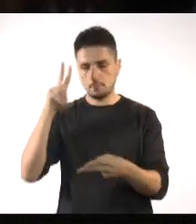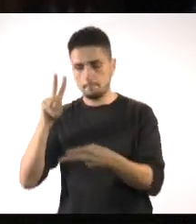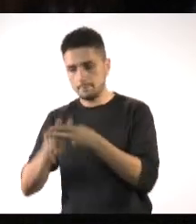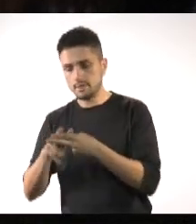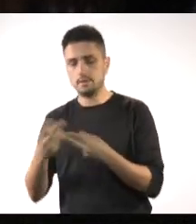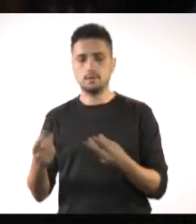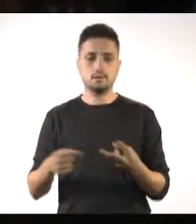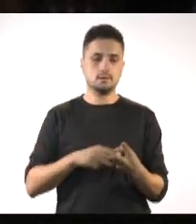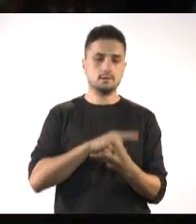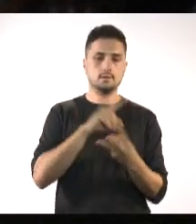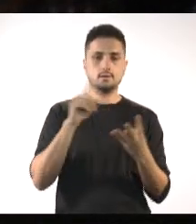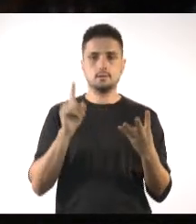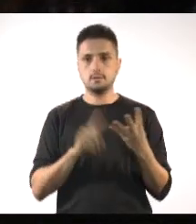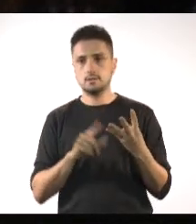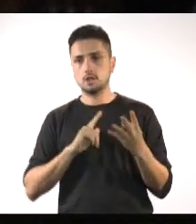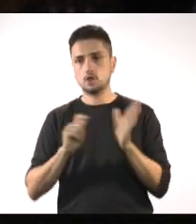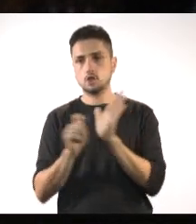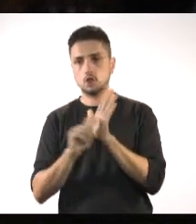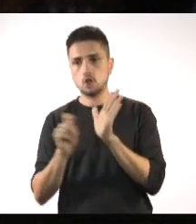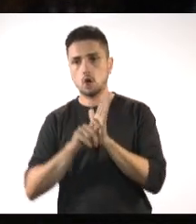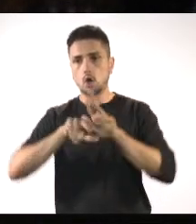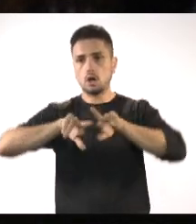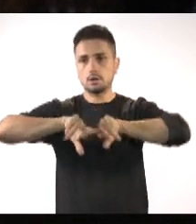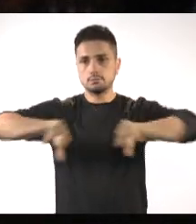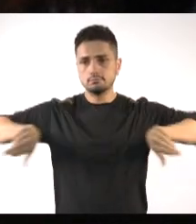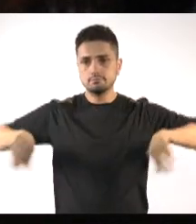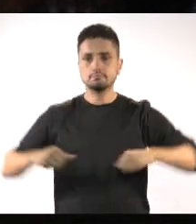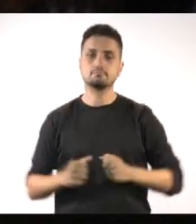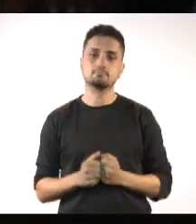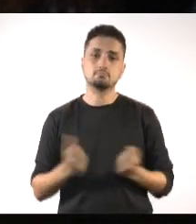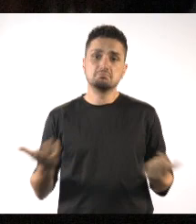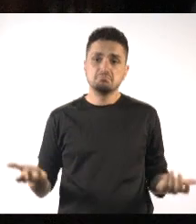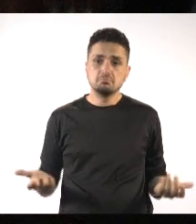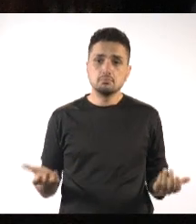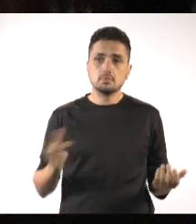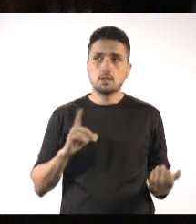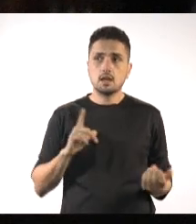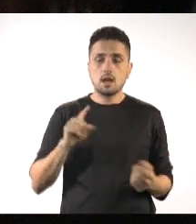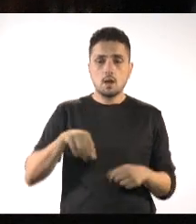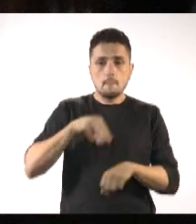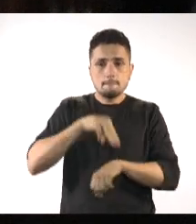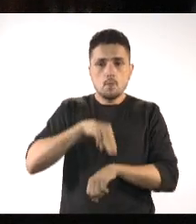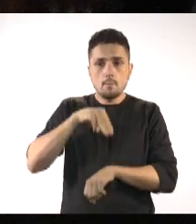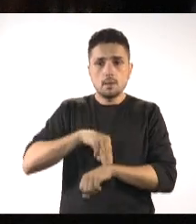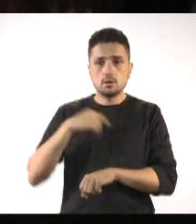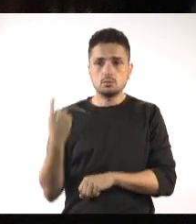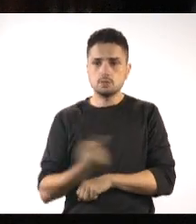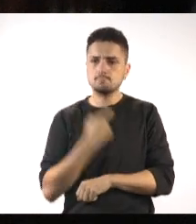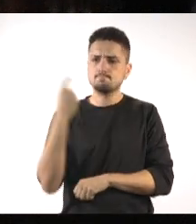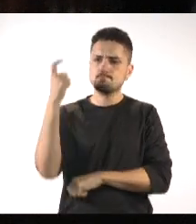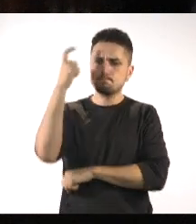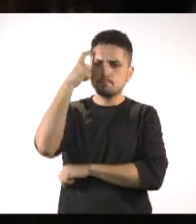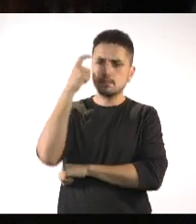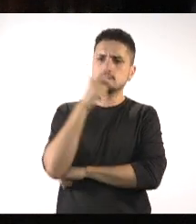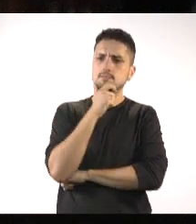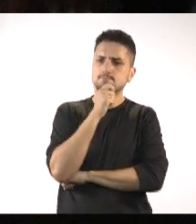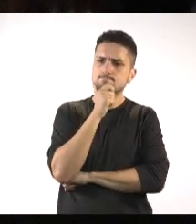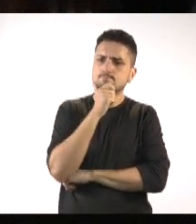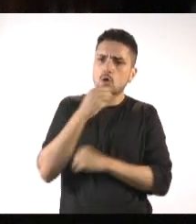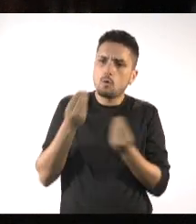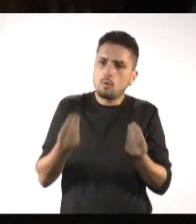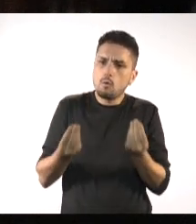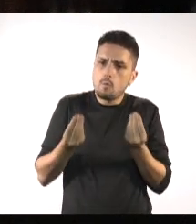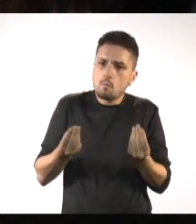da drogadição e tudo mais, não é? No fundo, é um momento da gente parar e pensar, quebrar